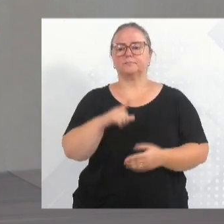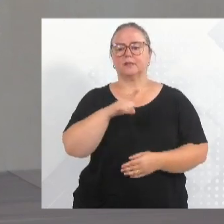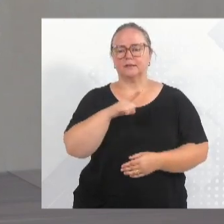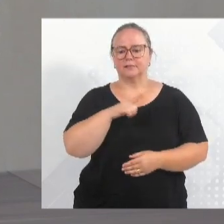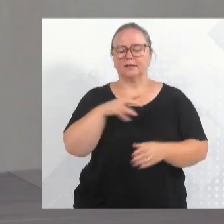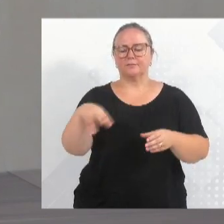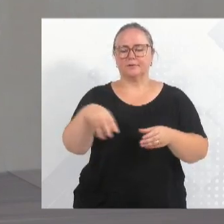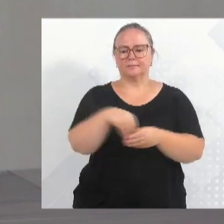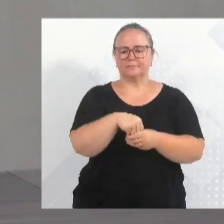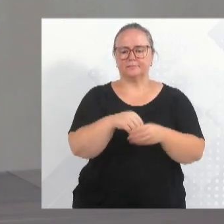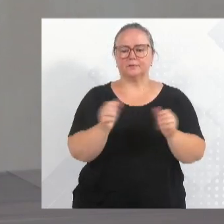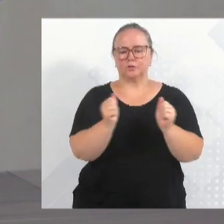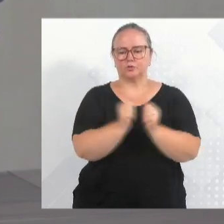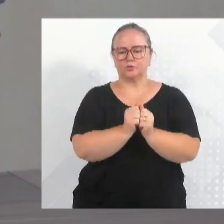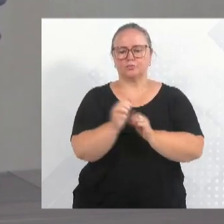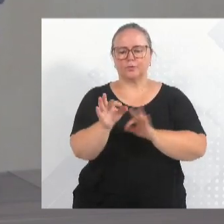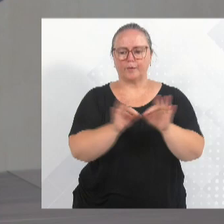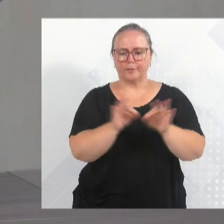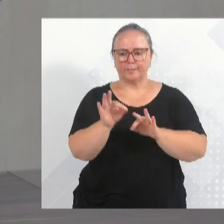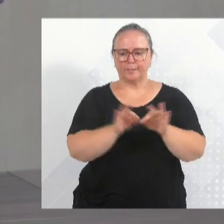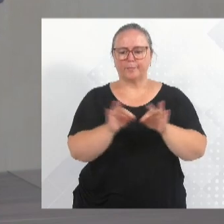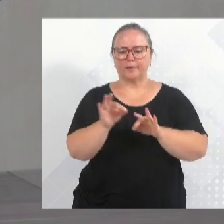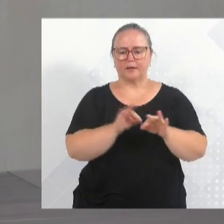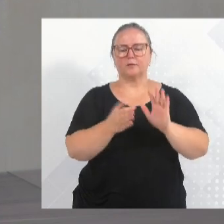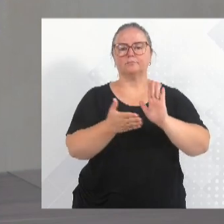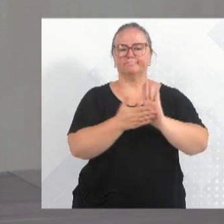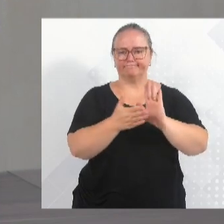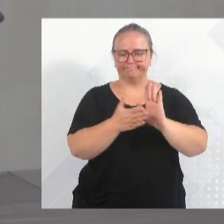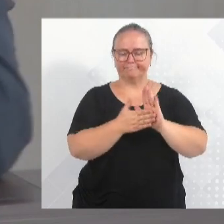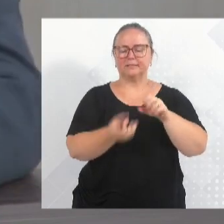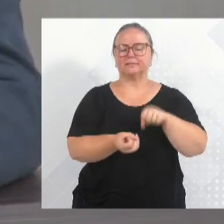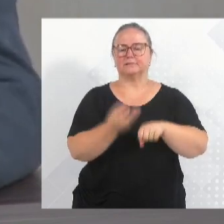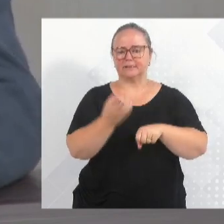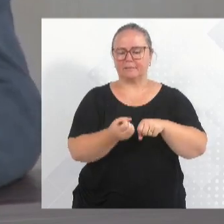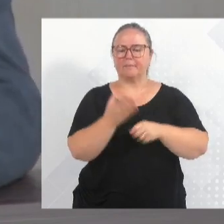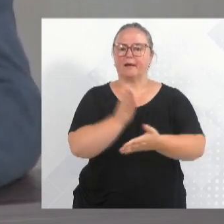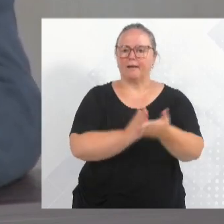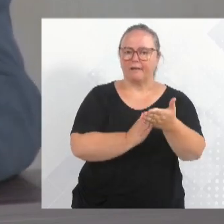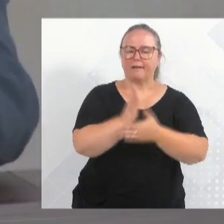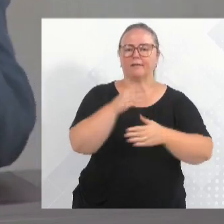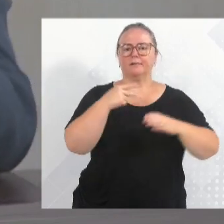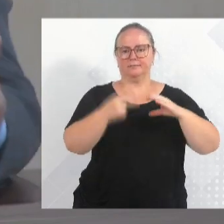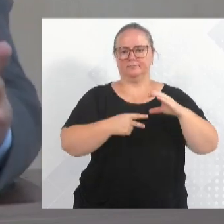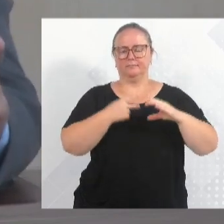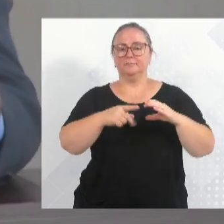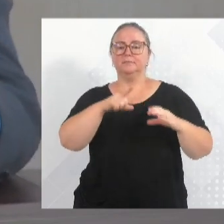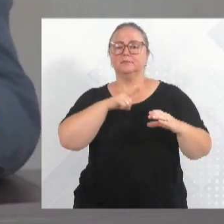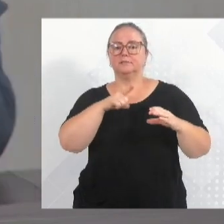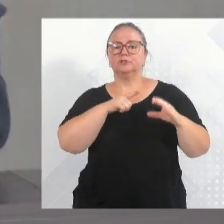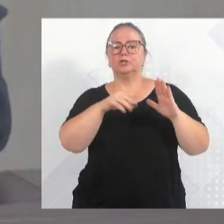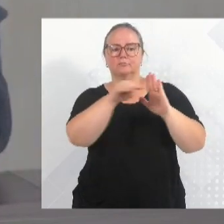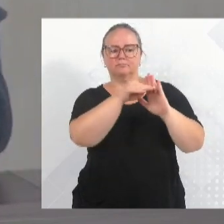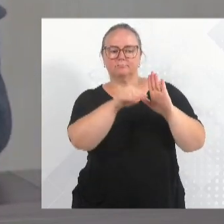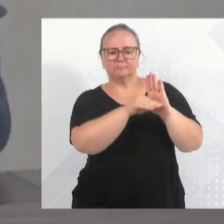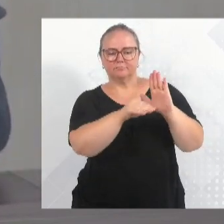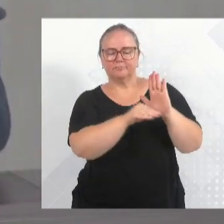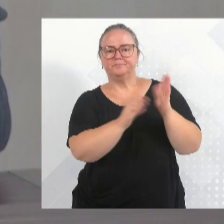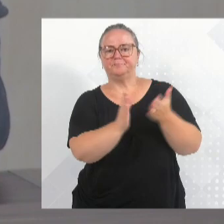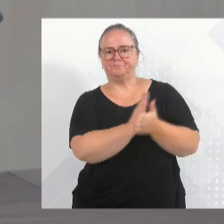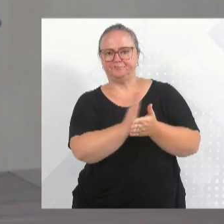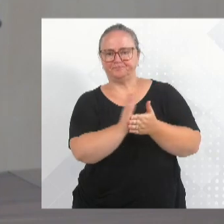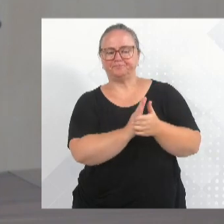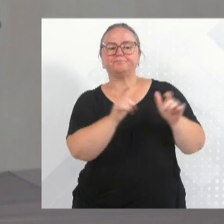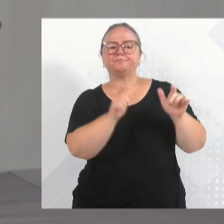incluída no Plano Municipal de Saneamento, que foi proposto pelo SAMAI e aprovado na Câmara. Lá constavam indicadores de